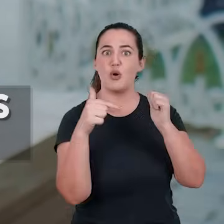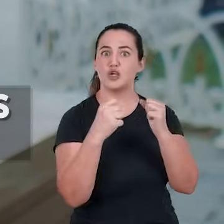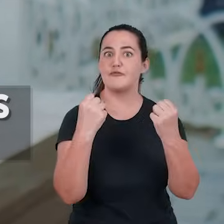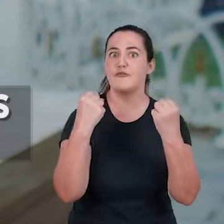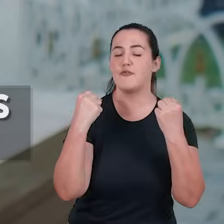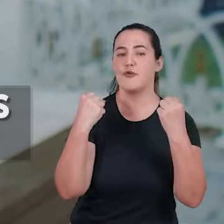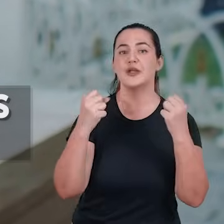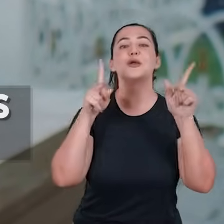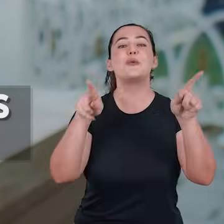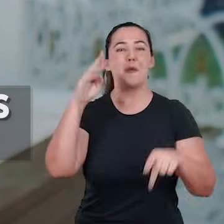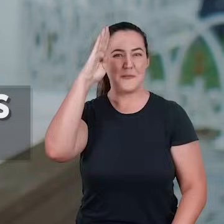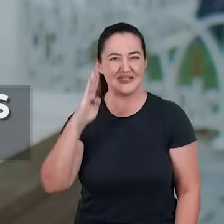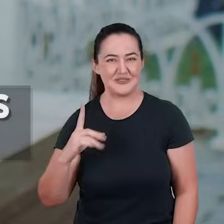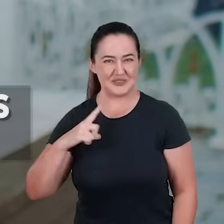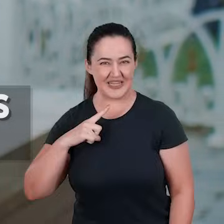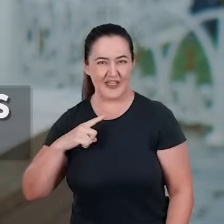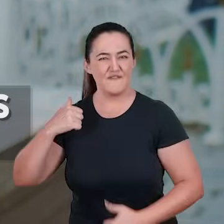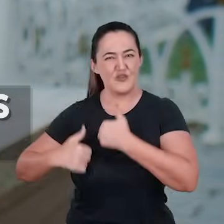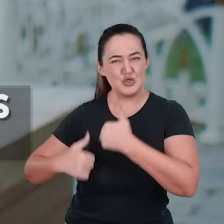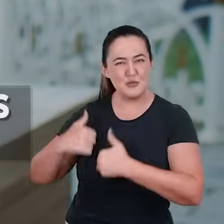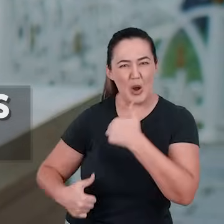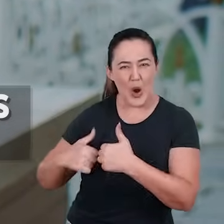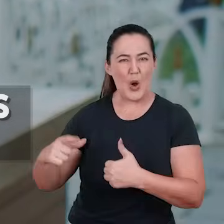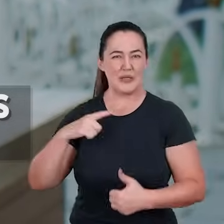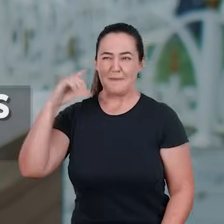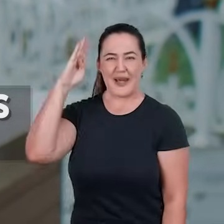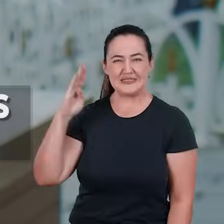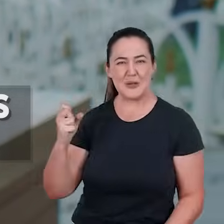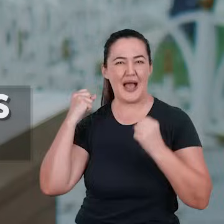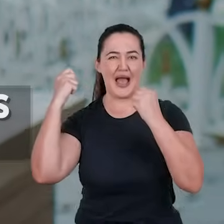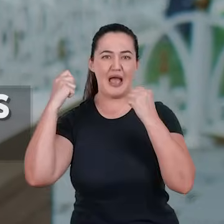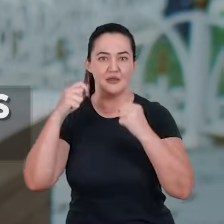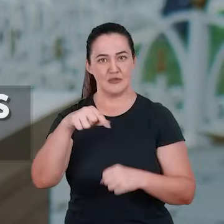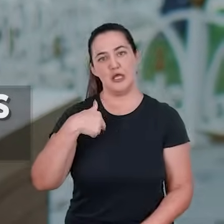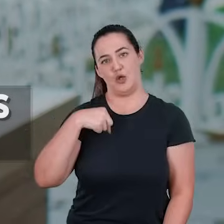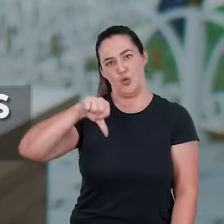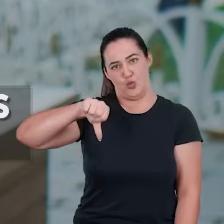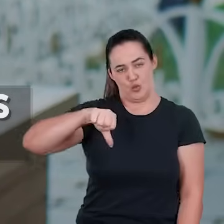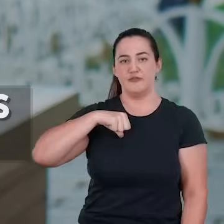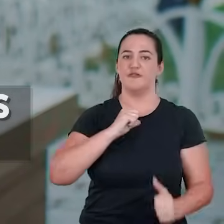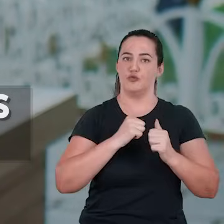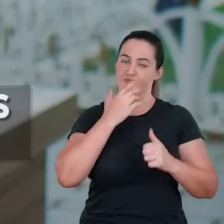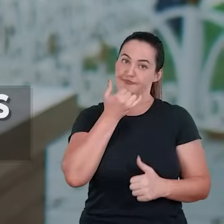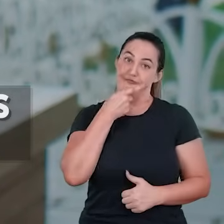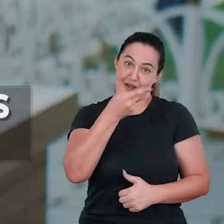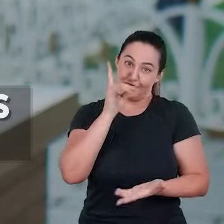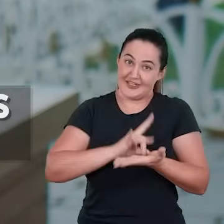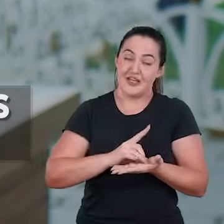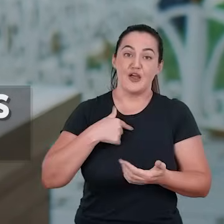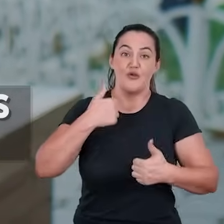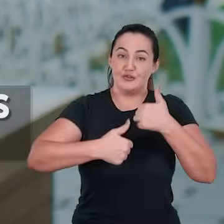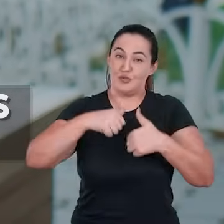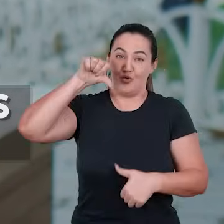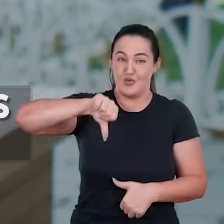como o Brasil é conhecido como o país do futebol, não no meu caso, porque eu sou péssimo jogador, eu não sei jogar